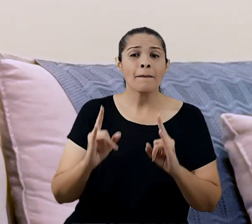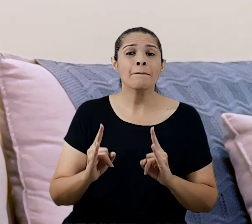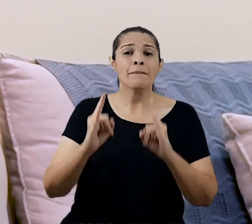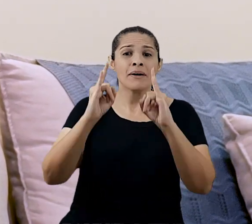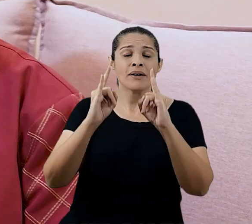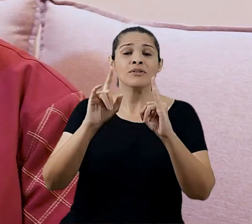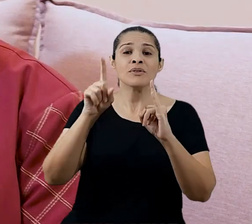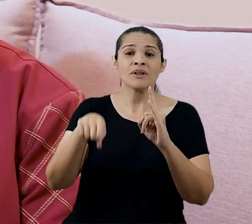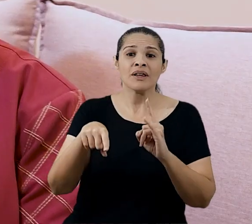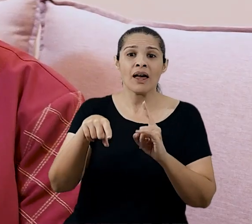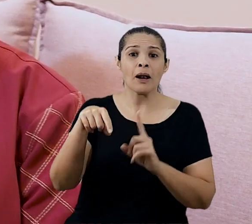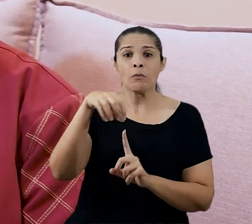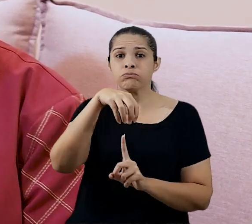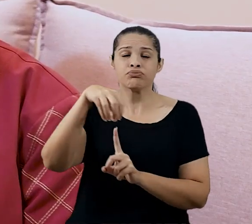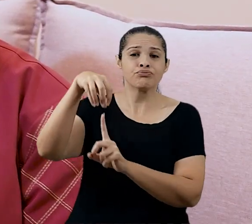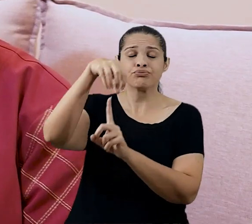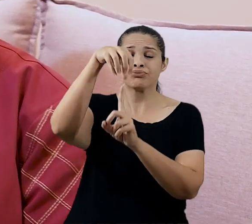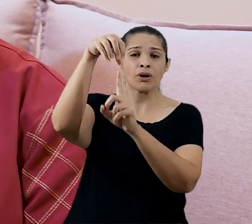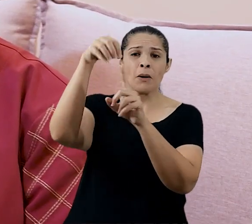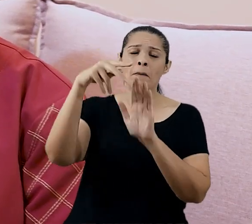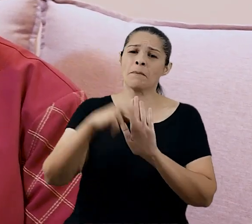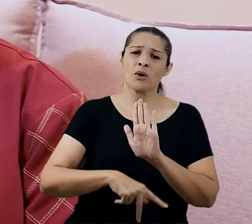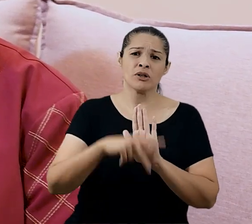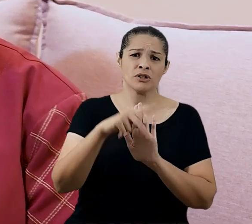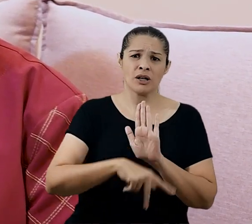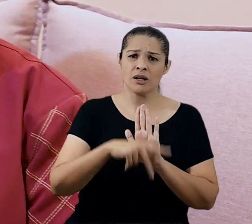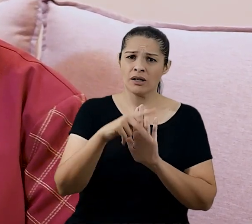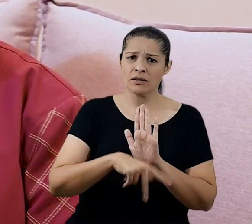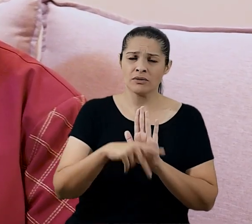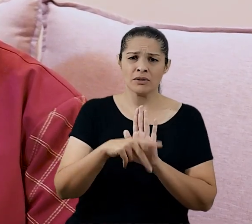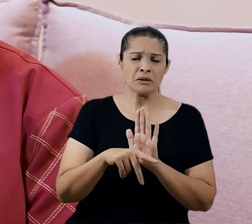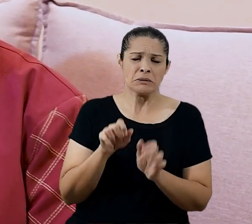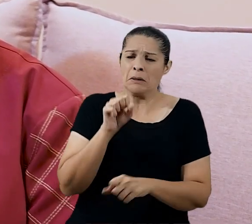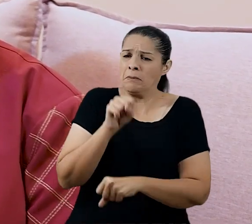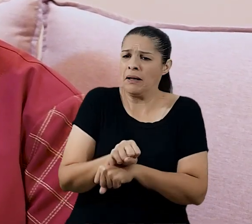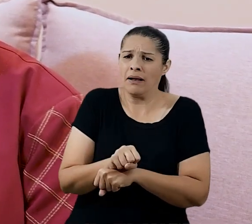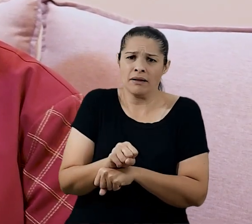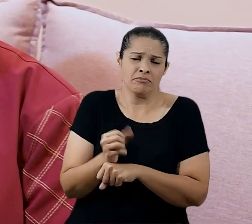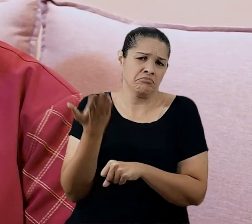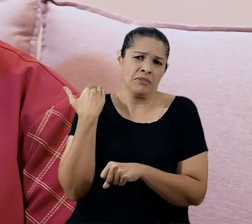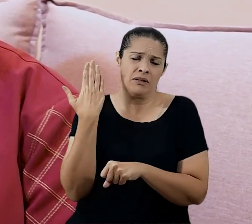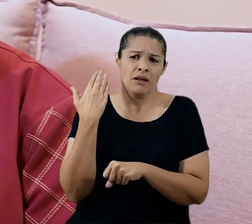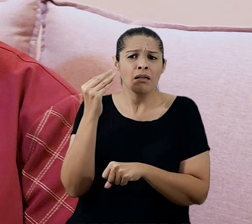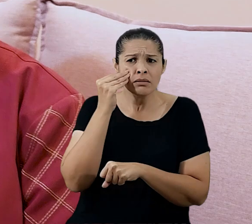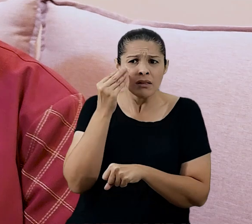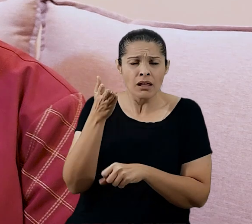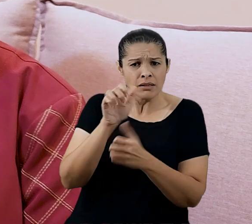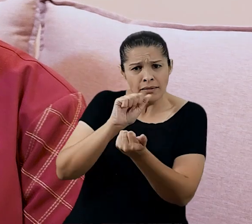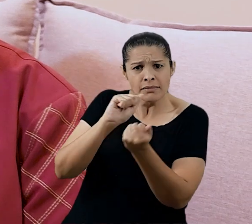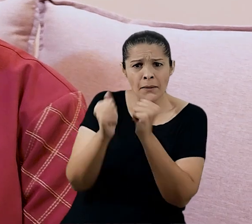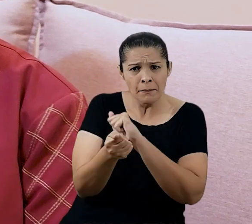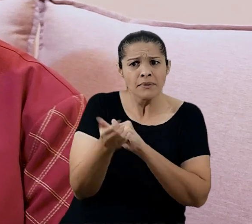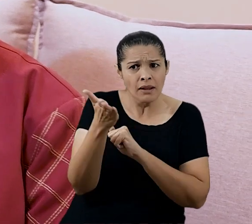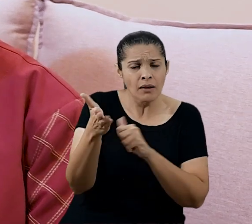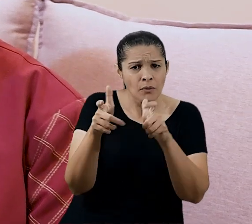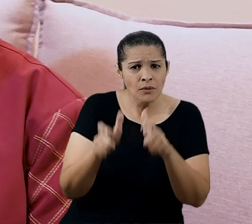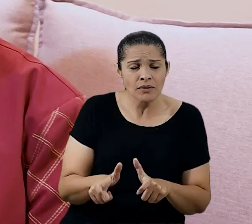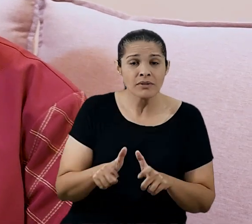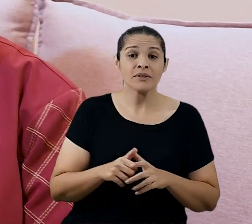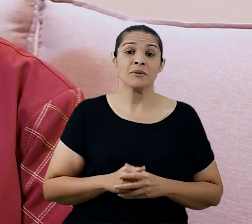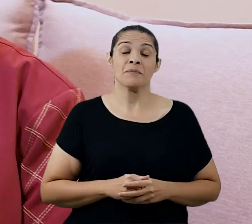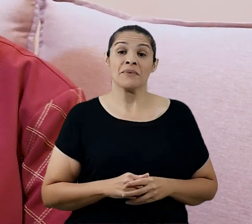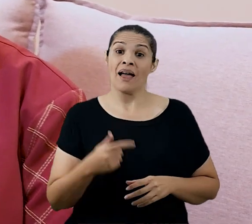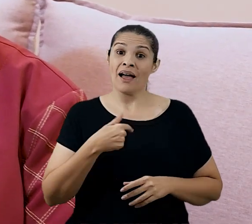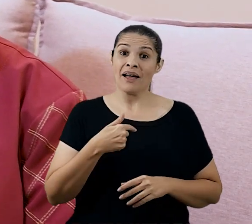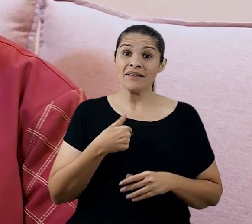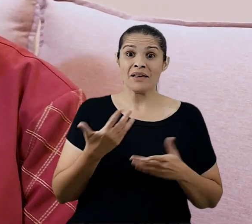de balões, um projeto que já não... que estava parado na época. Ele falou: tenta adaptar aquele prédio. Então eu fui buscar um